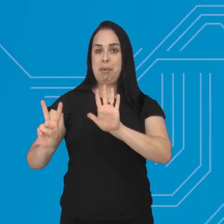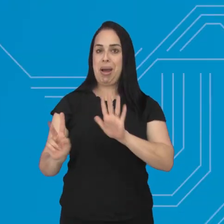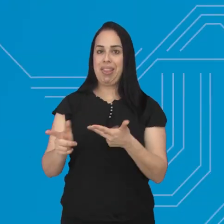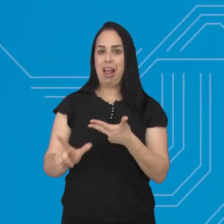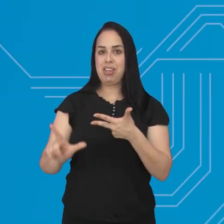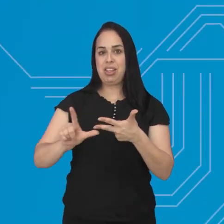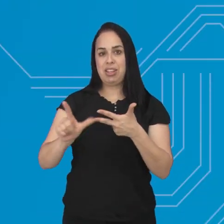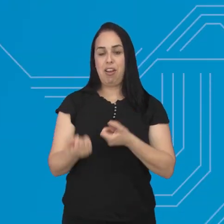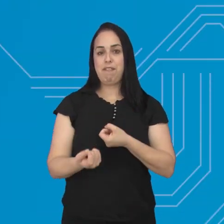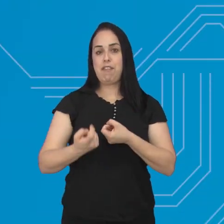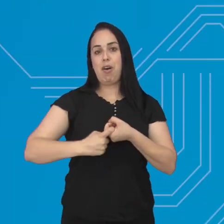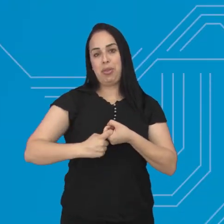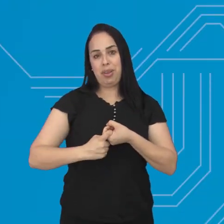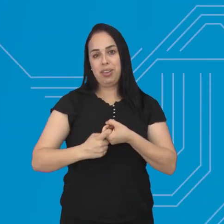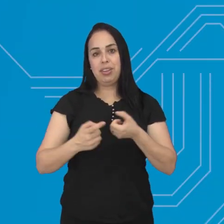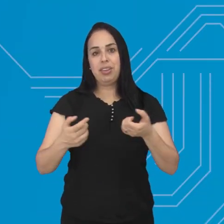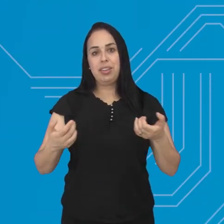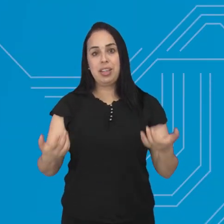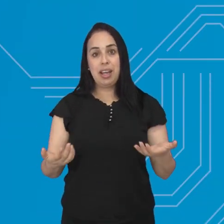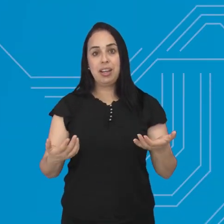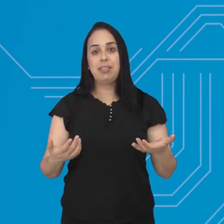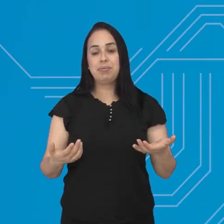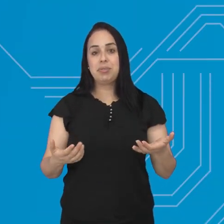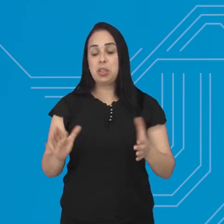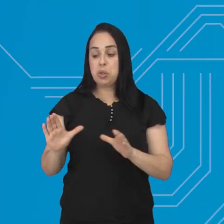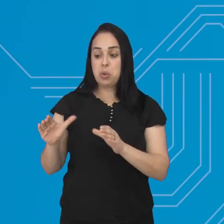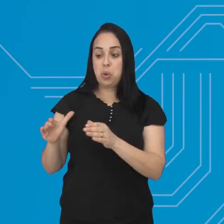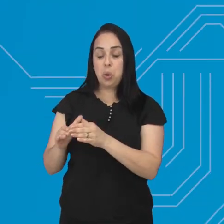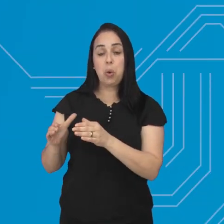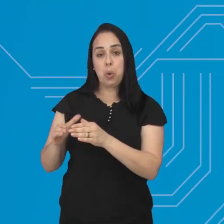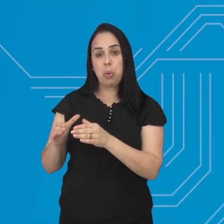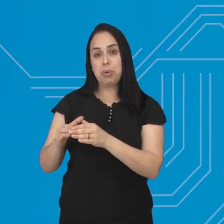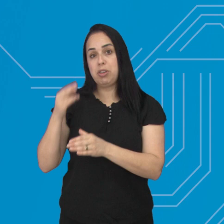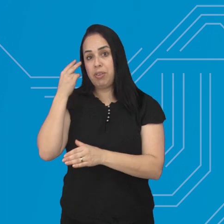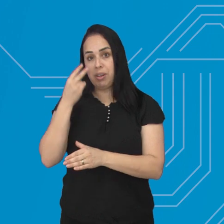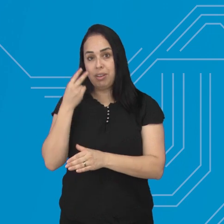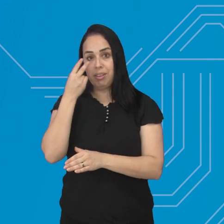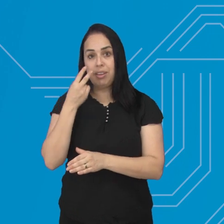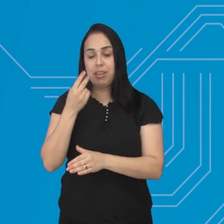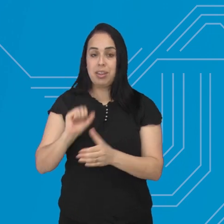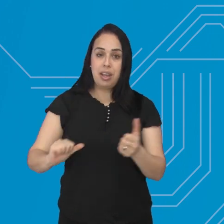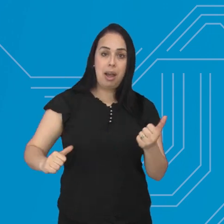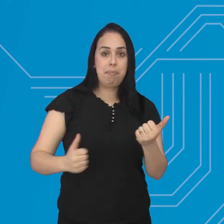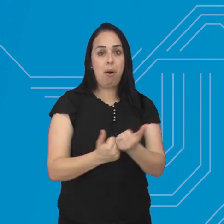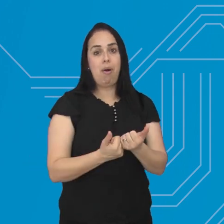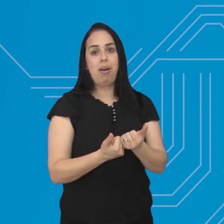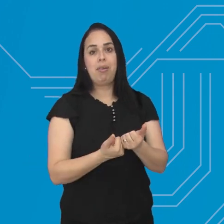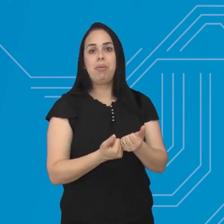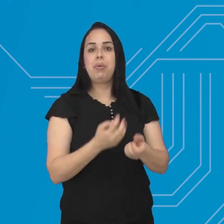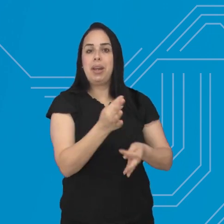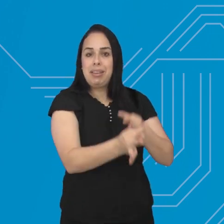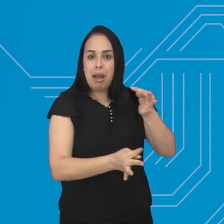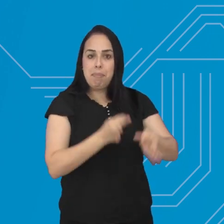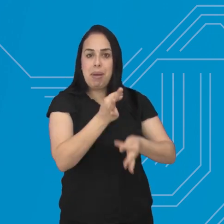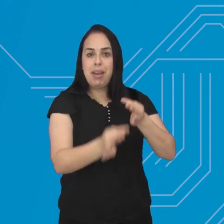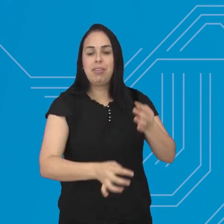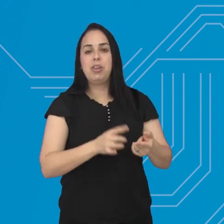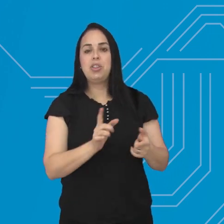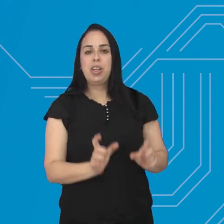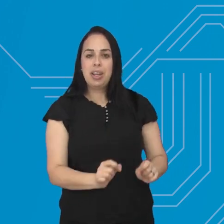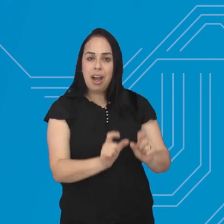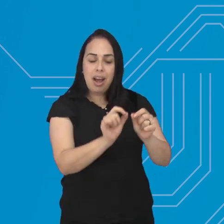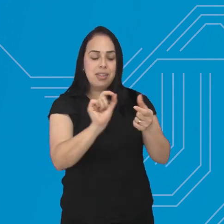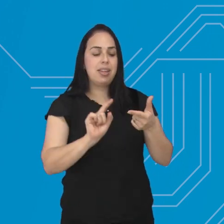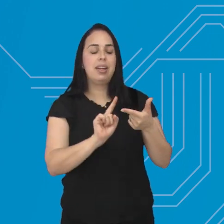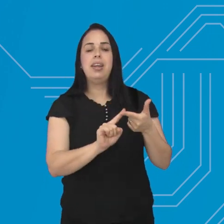De volta com o Semana Legislativa e vereadores da Frente Parlamentar de Apoio ao Tratamento Oncológico e Cardiológico